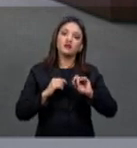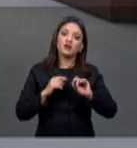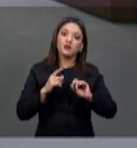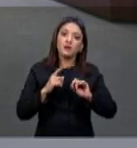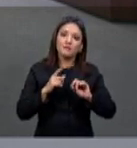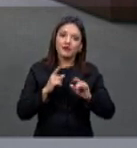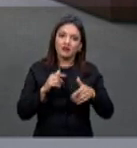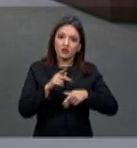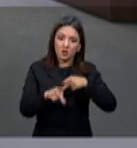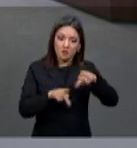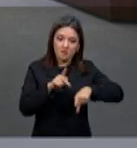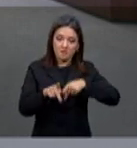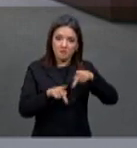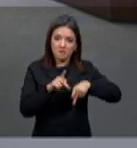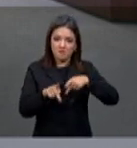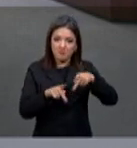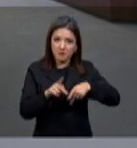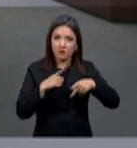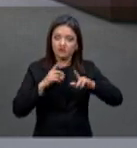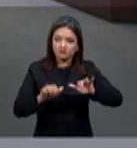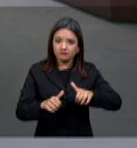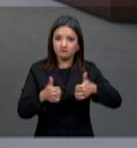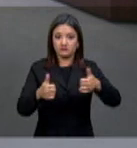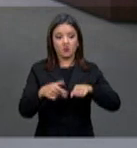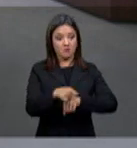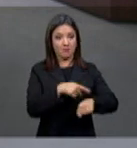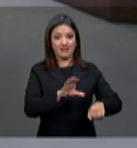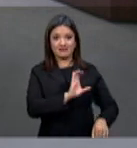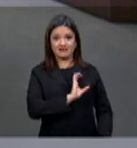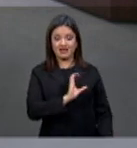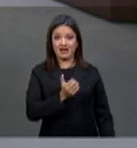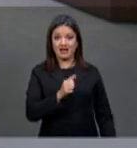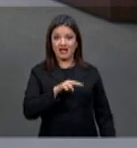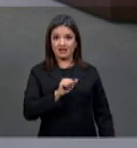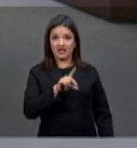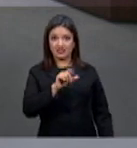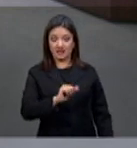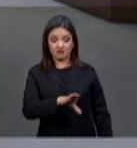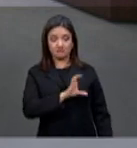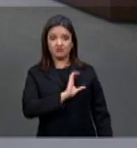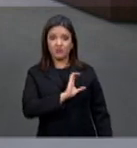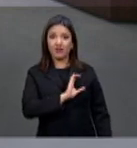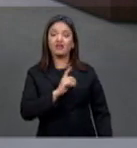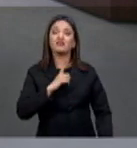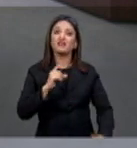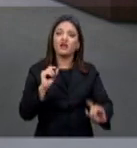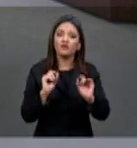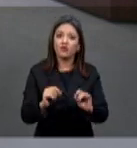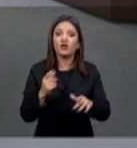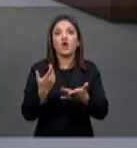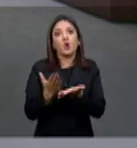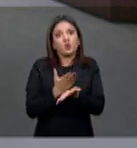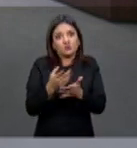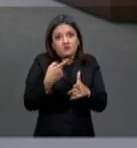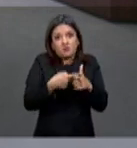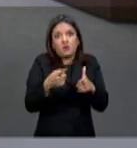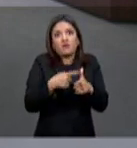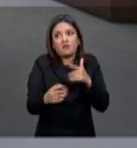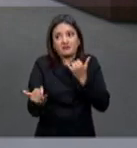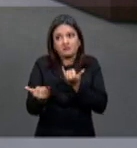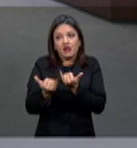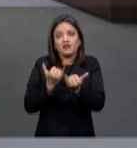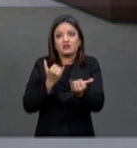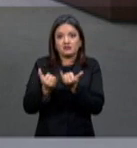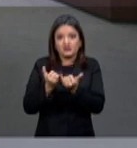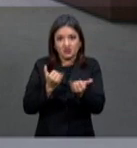nações primitivas. Foi um país que soube lidar com problemas semelhantes